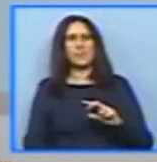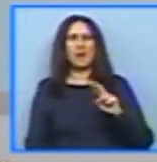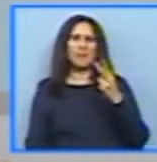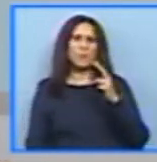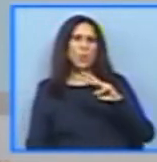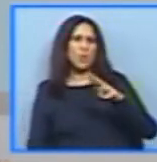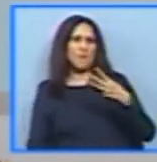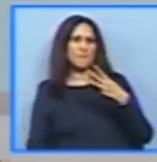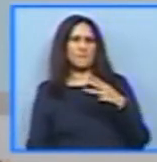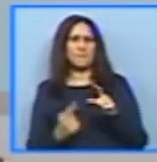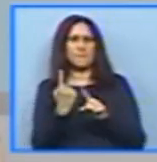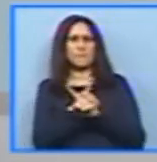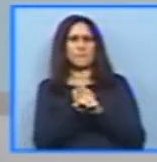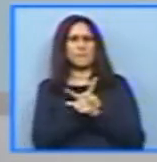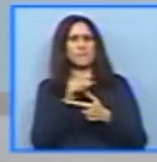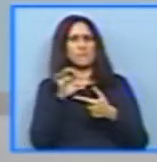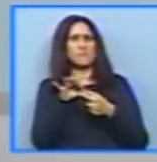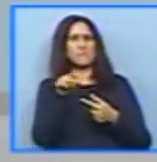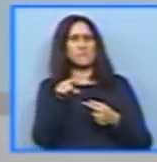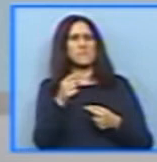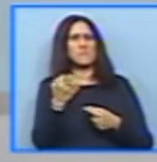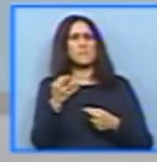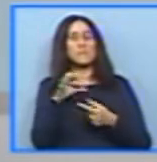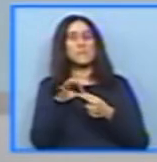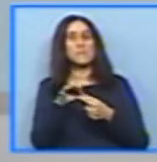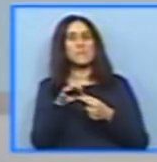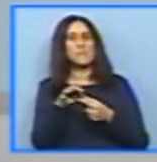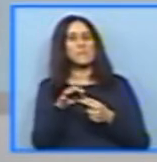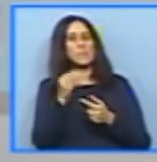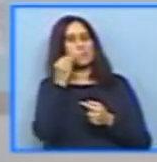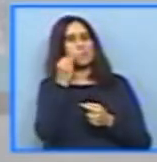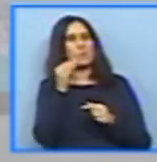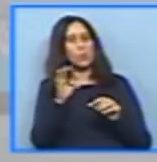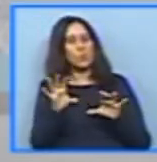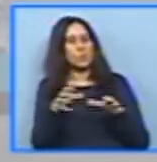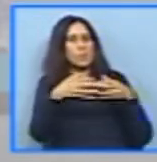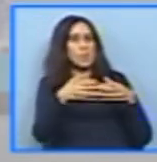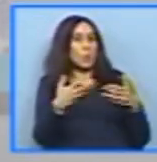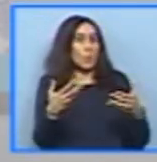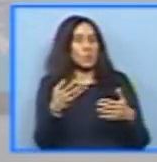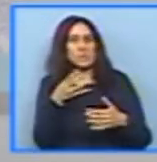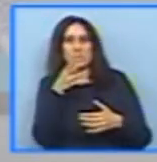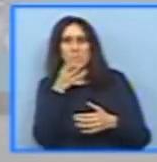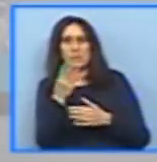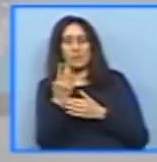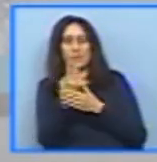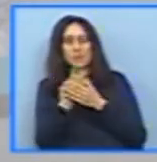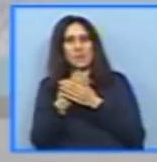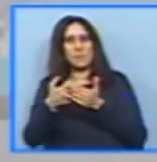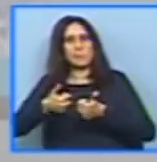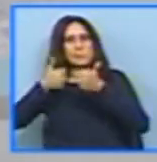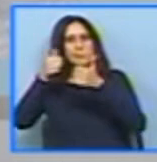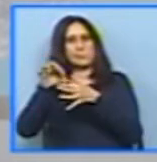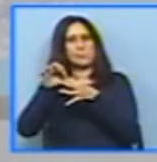outras coisas que têm a ver exatamente com isto e têm a ver então com essa dimensão comunitária ou, se quisermos, trinitária de Deus.